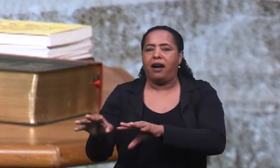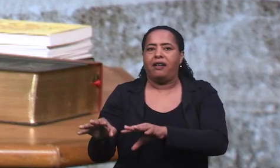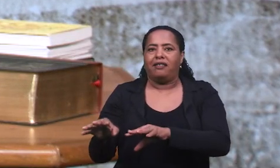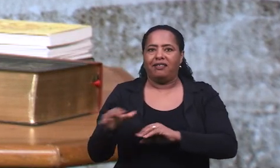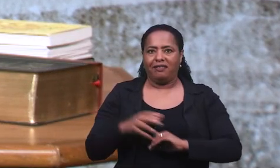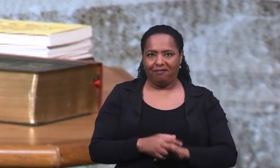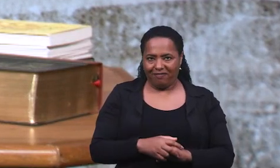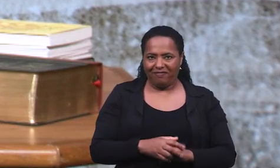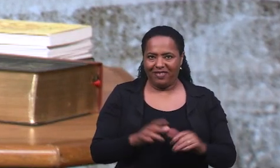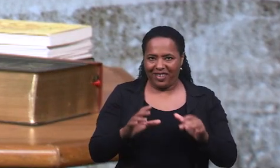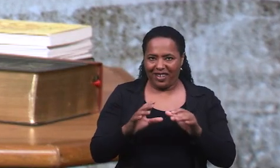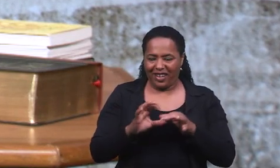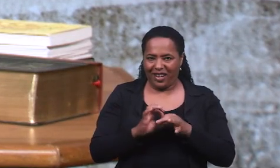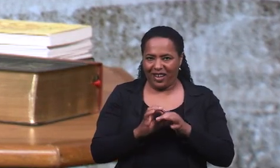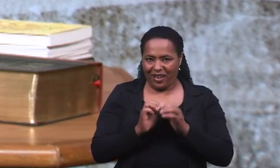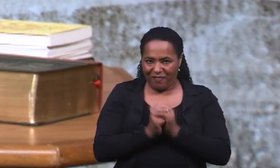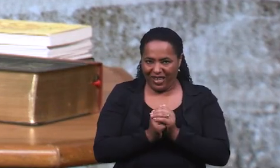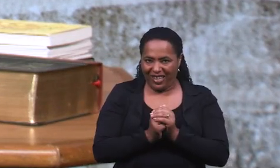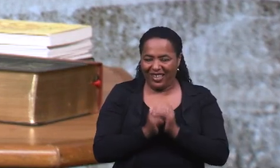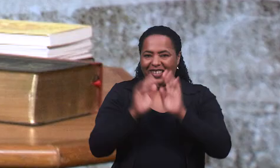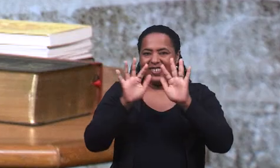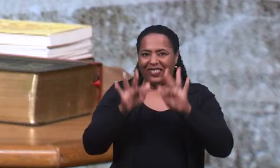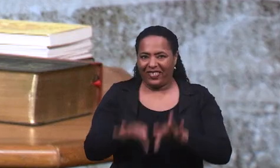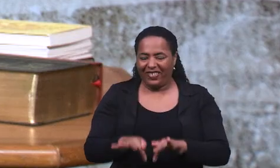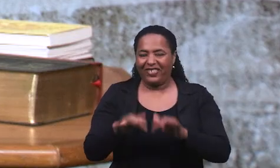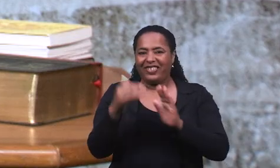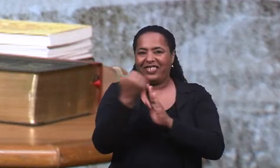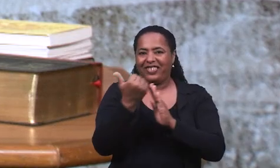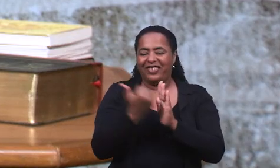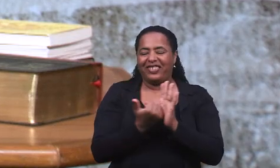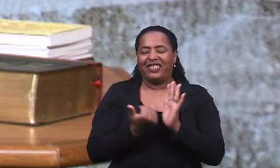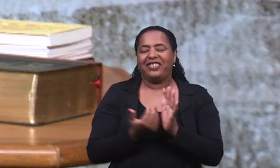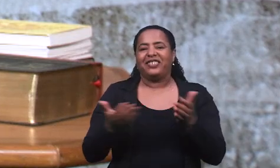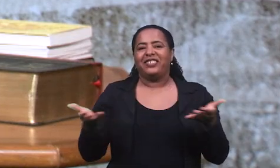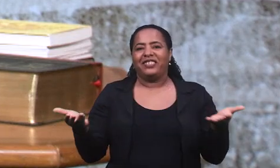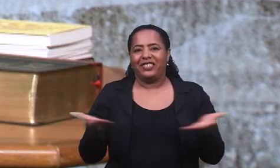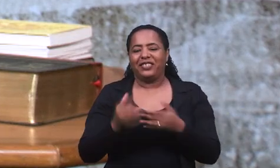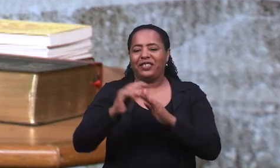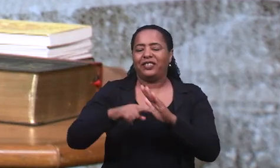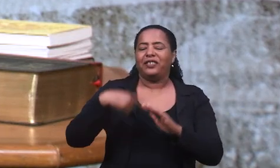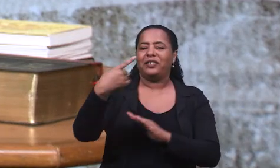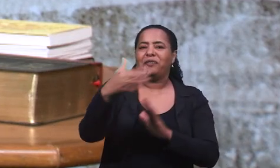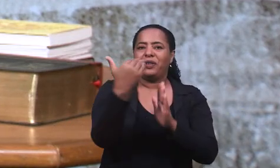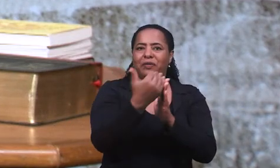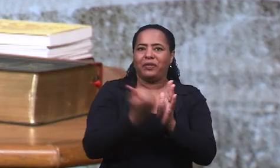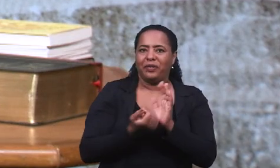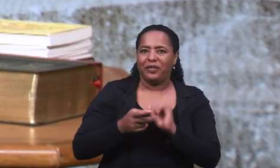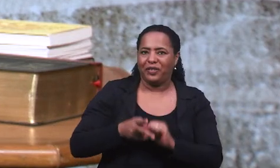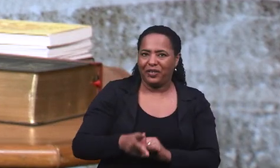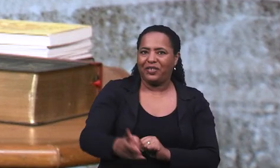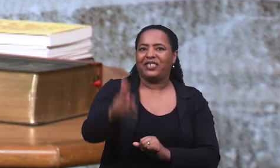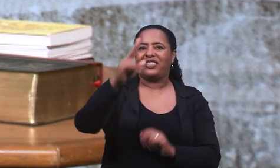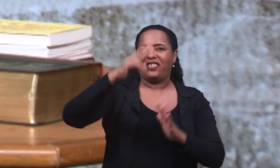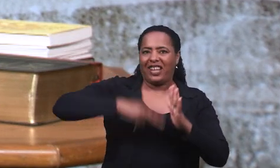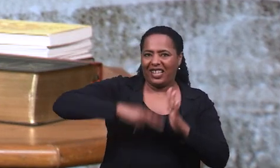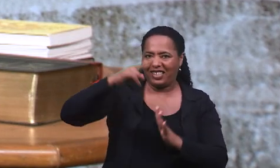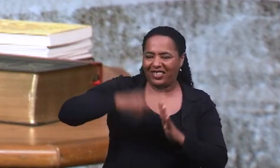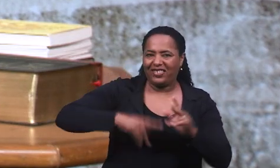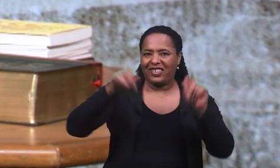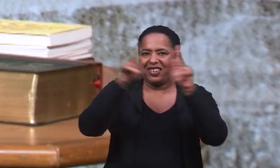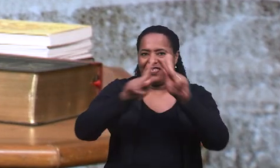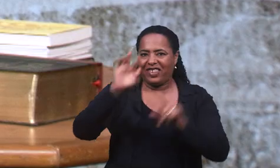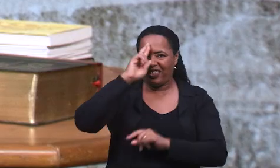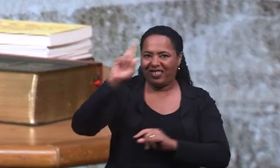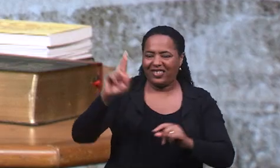do Egito. Amém? Vamos encerrar o nosso programa de hoje e no próximo episódio nós continuamos essa leitura. Paz do